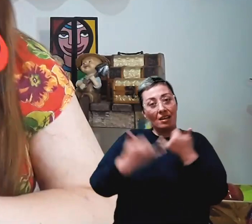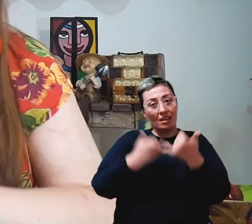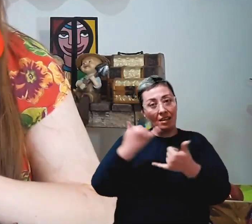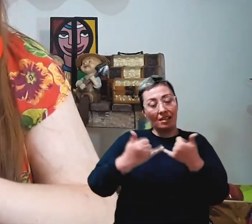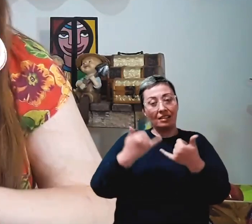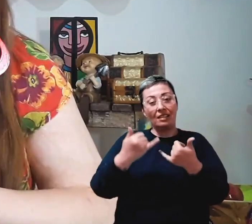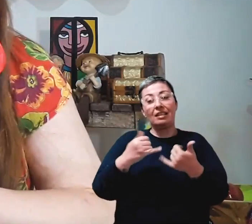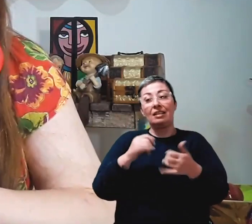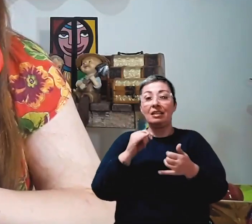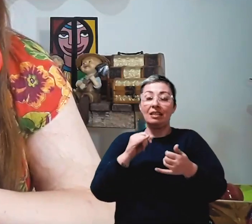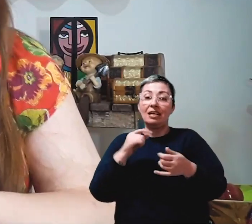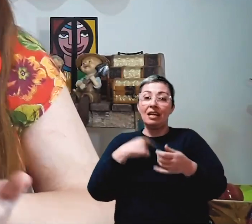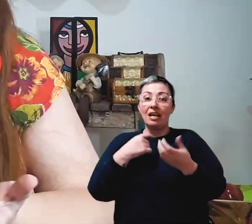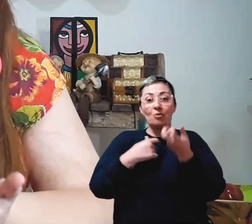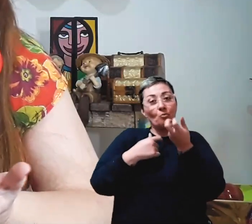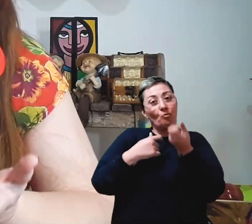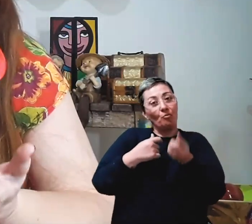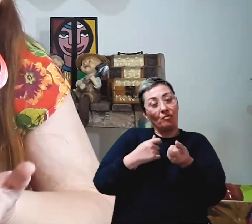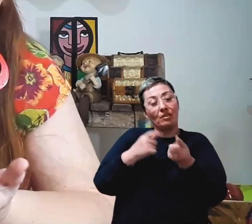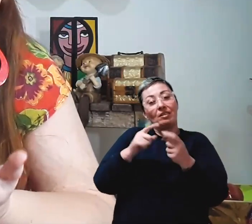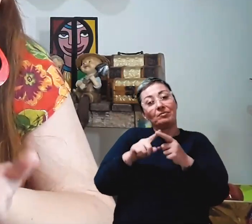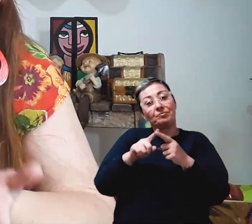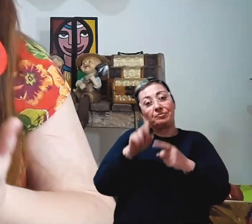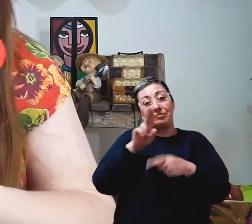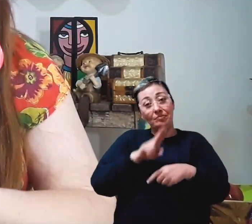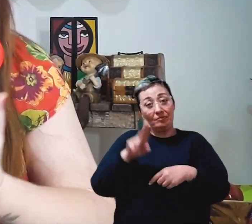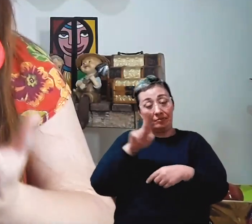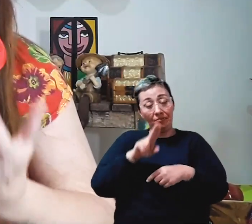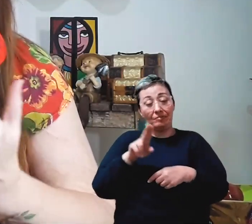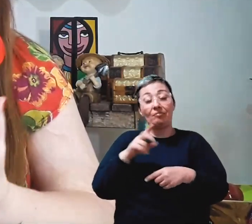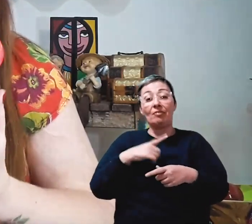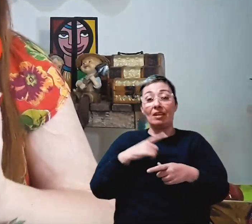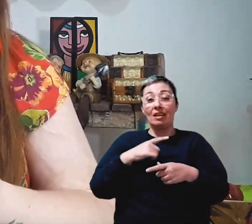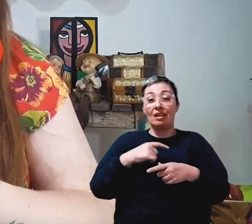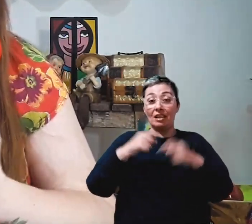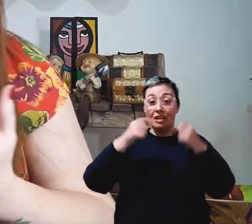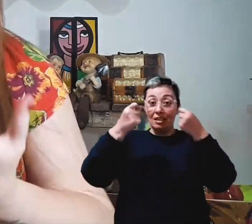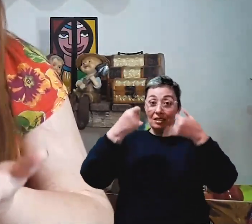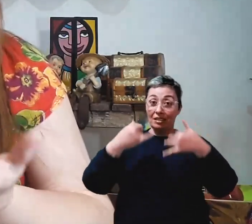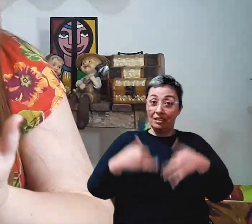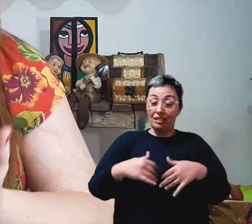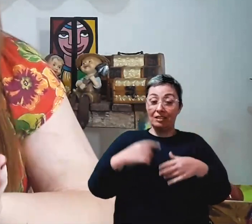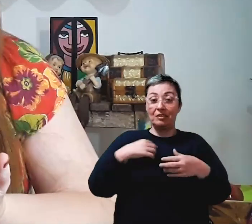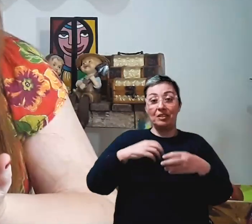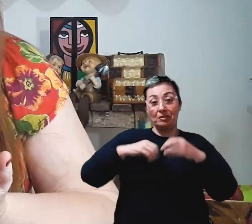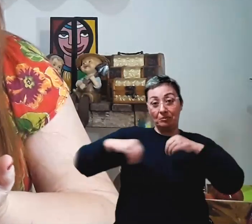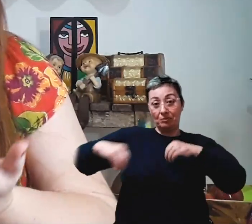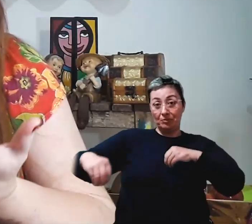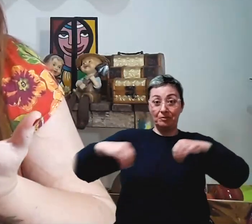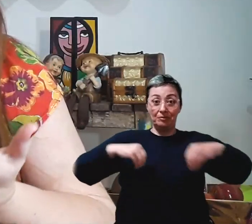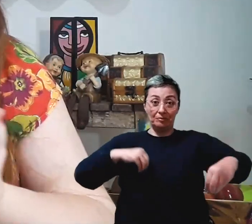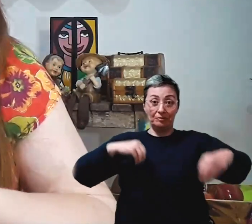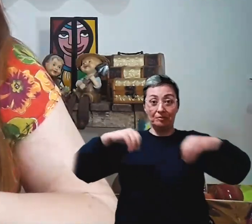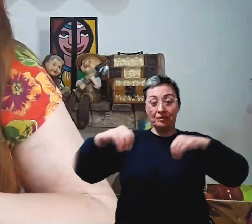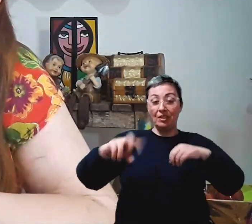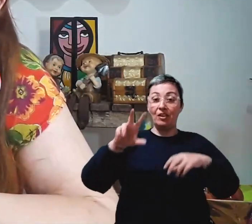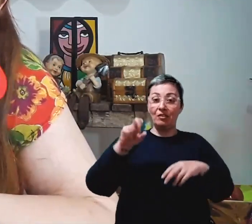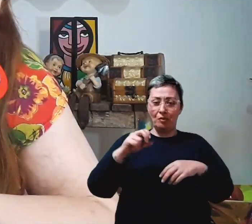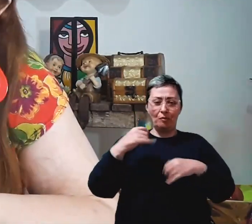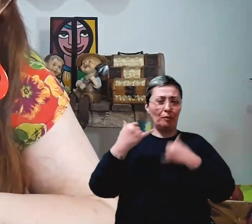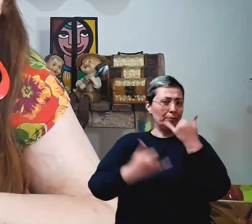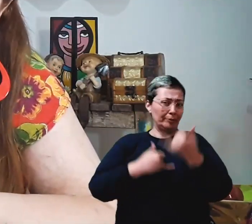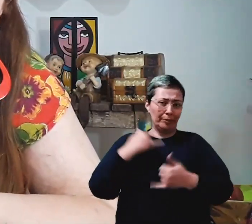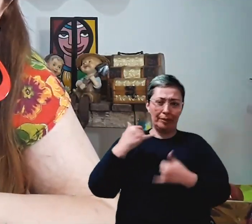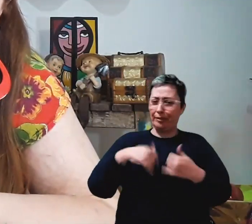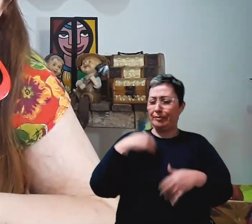gente faz com o limão. Inclusive a cantiga conta a história desse limão que passa de mão em mão. A minha avó brincava